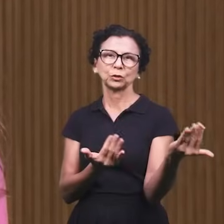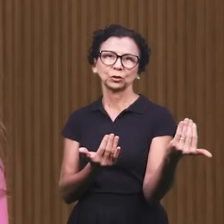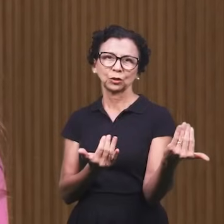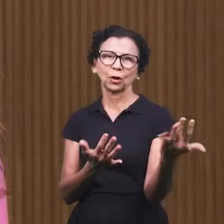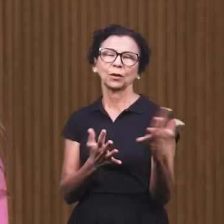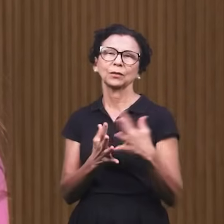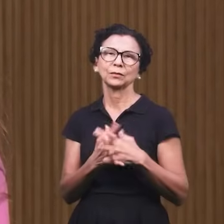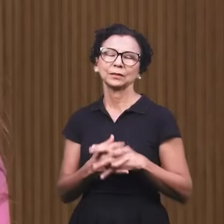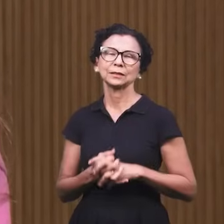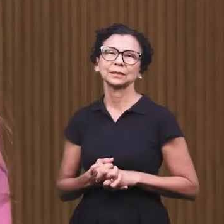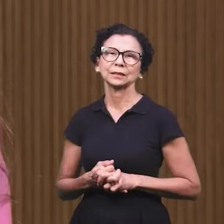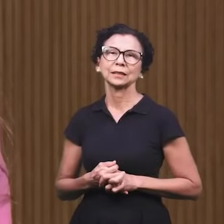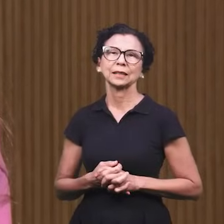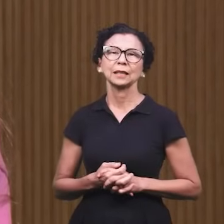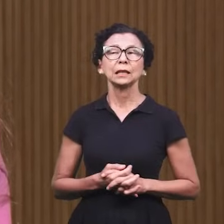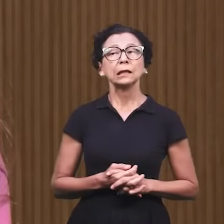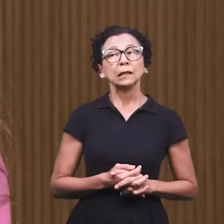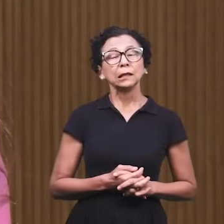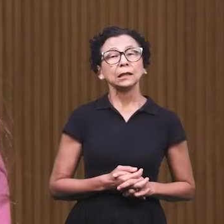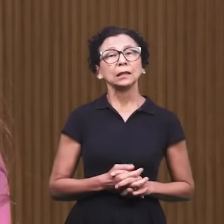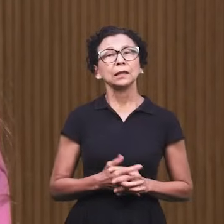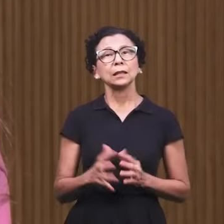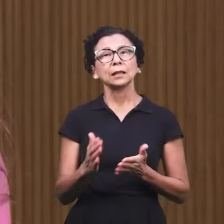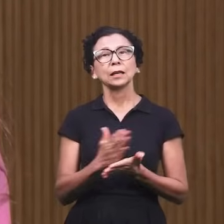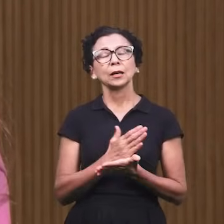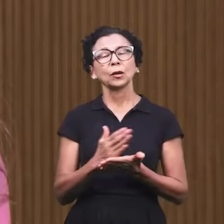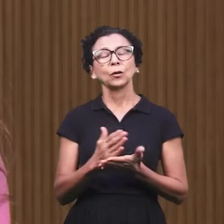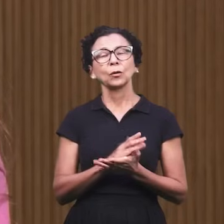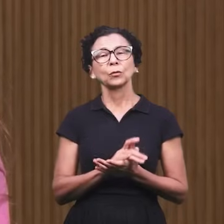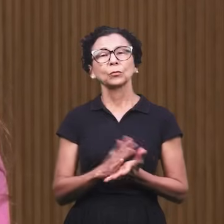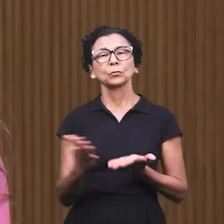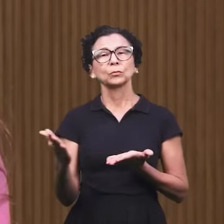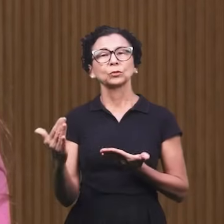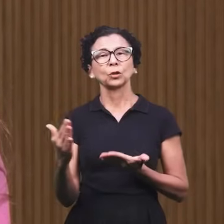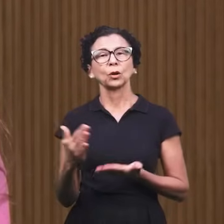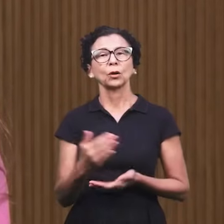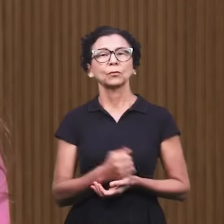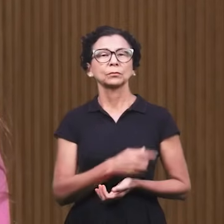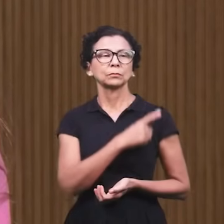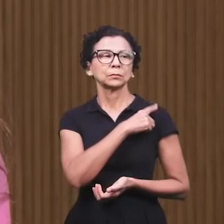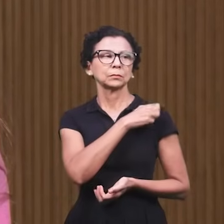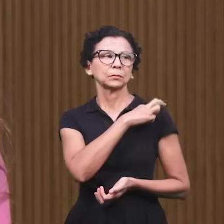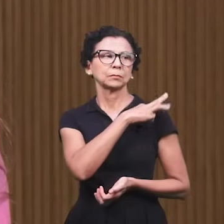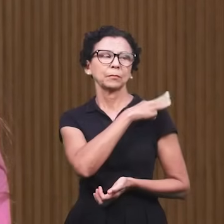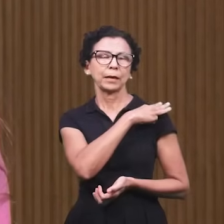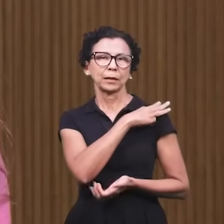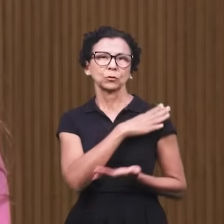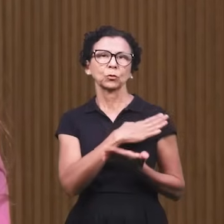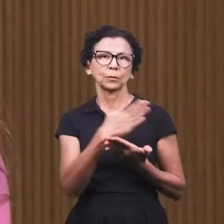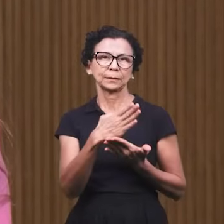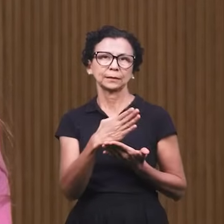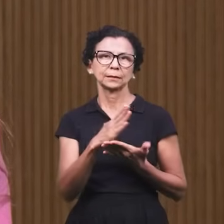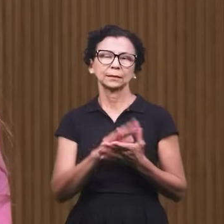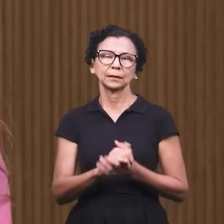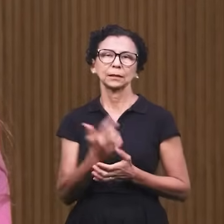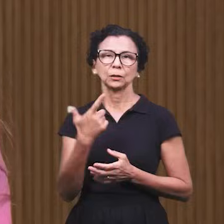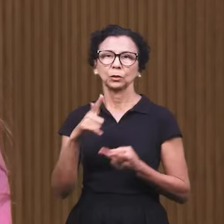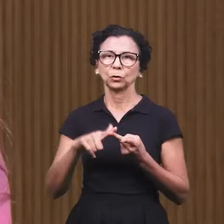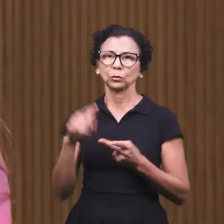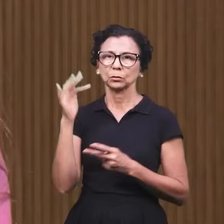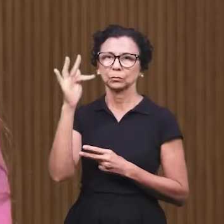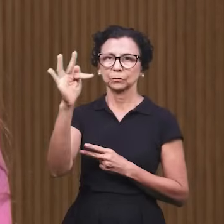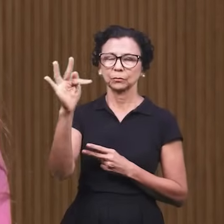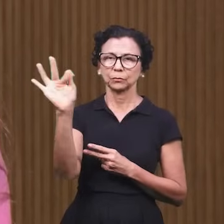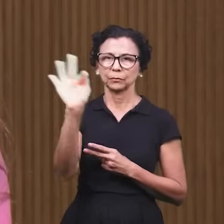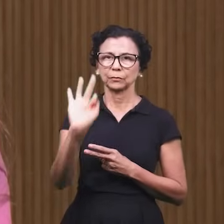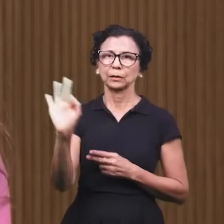ensino médio esse ano. Com isso, a gente tem a questão da pressão, ansiedade, relacionada à nossa escolha com a carreira profissional